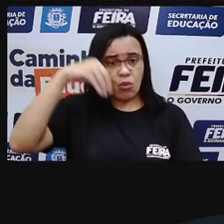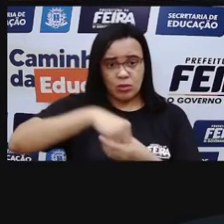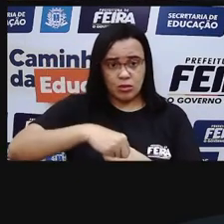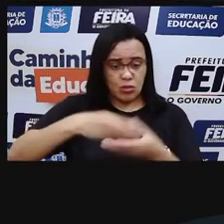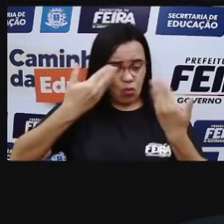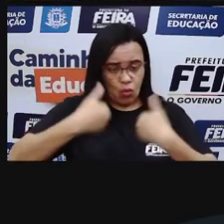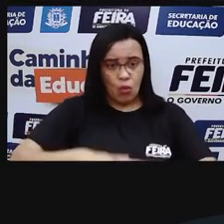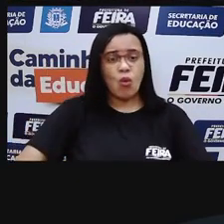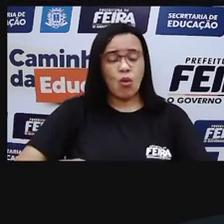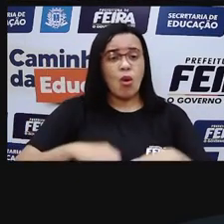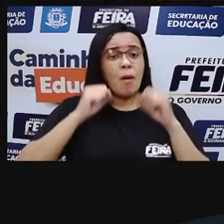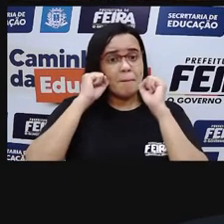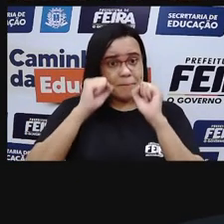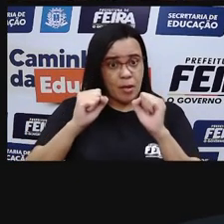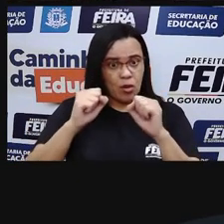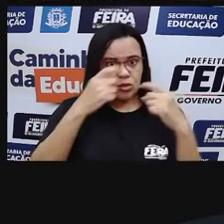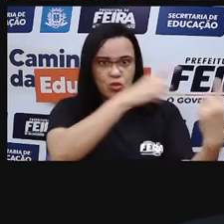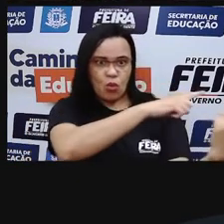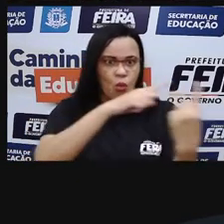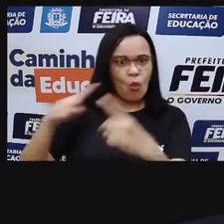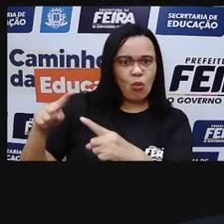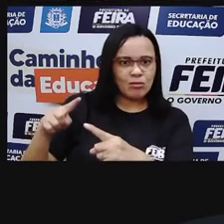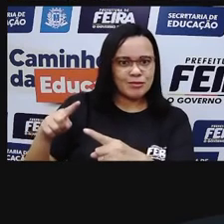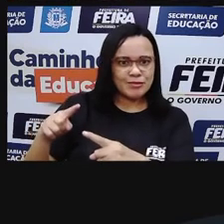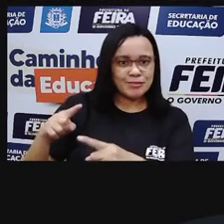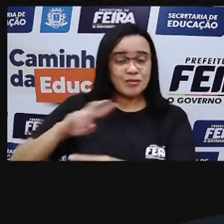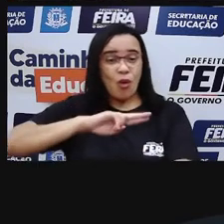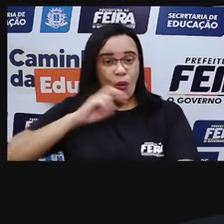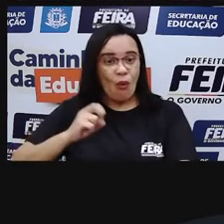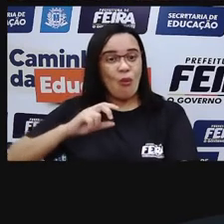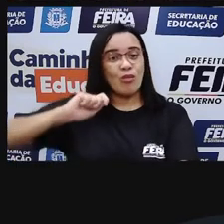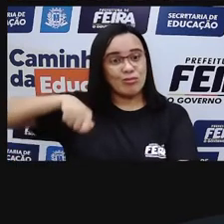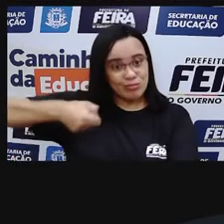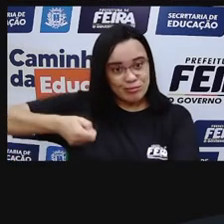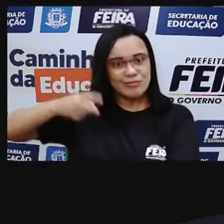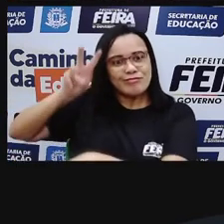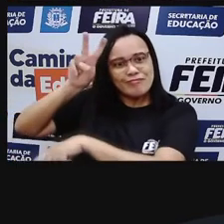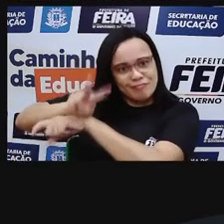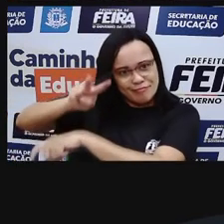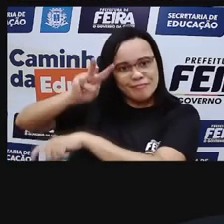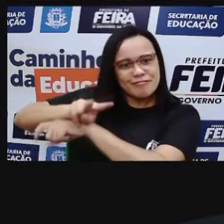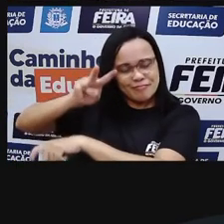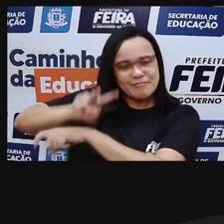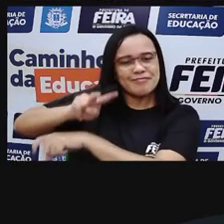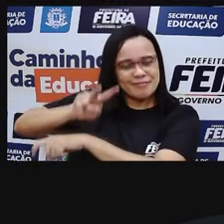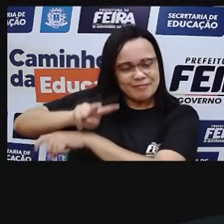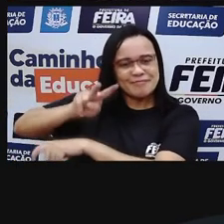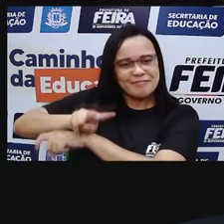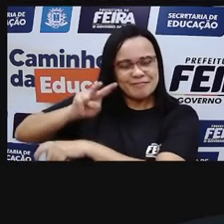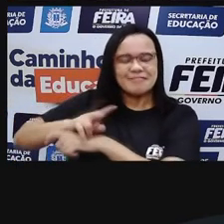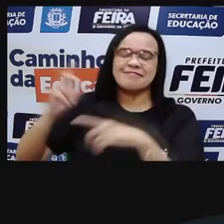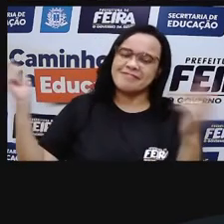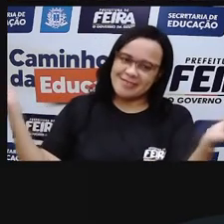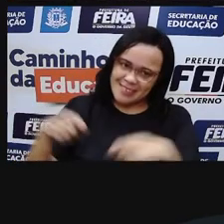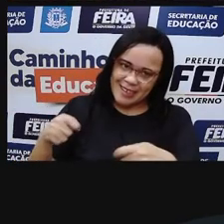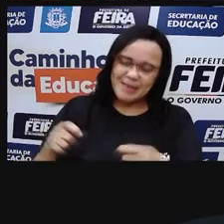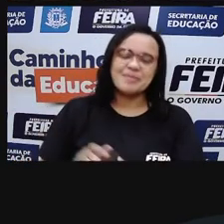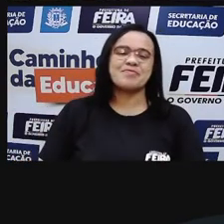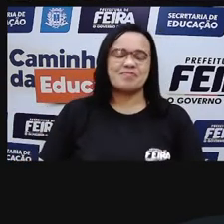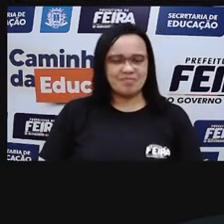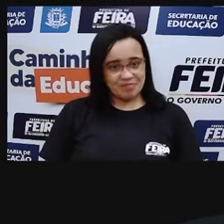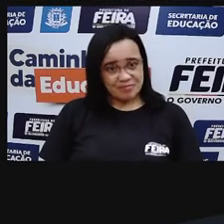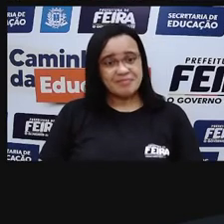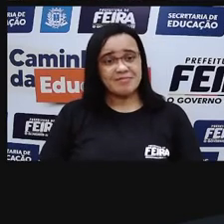Já tem como combater, já tem como me defender. E aí, no máximo, o que que a gente pode ter? A gente pode ter ou